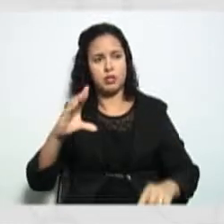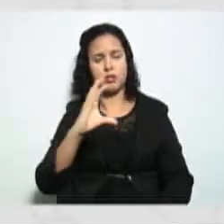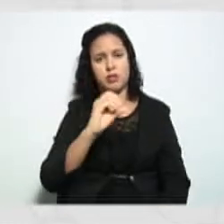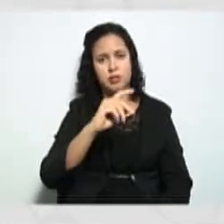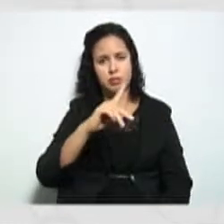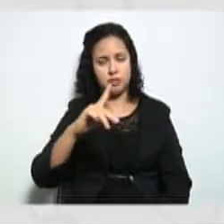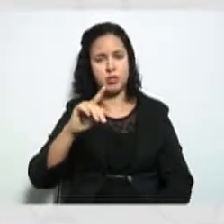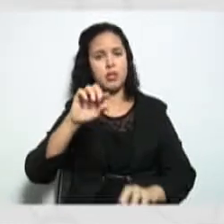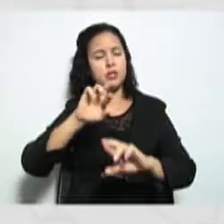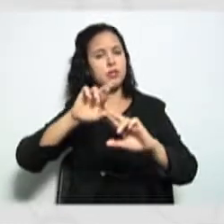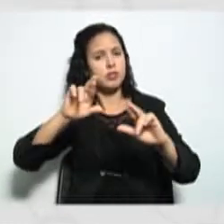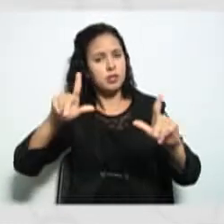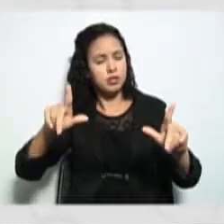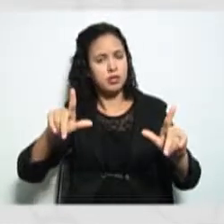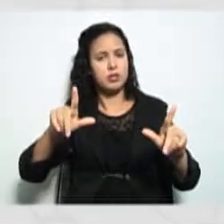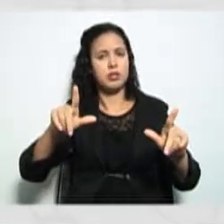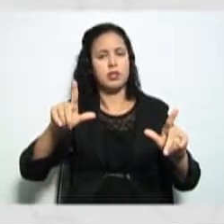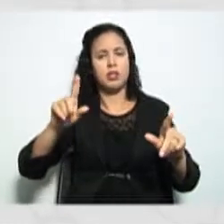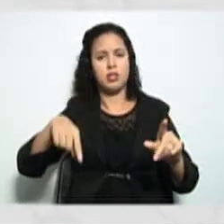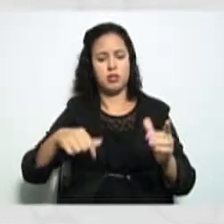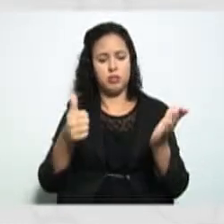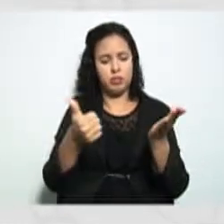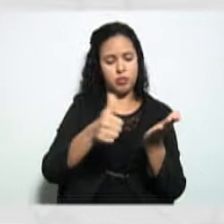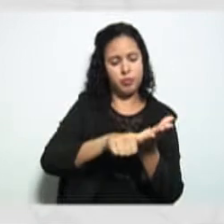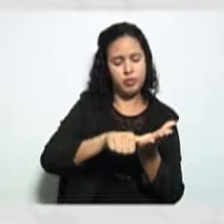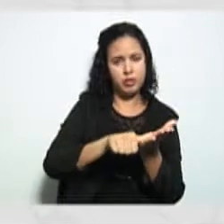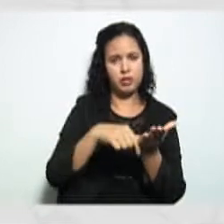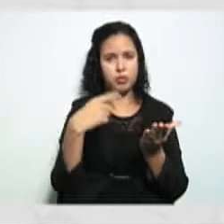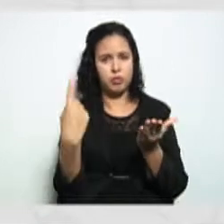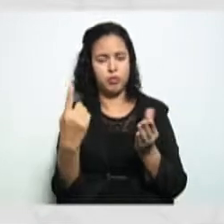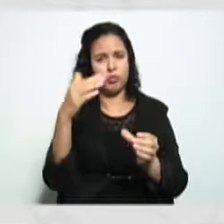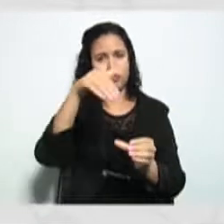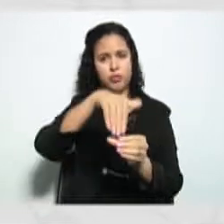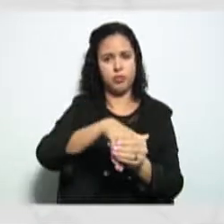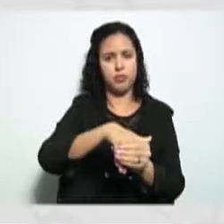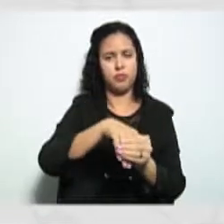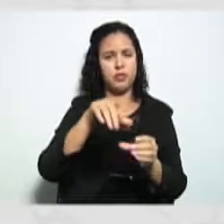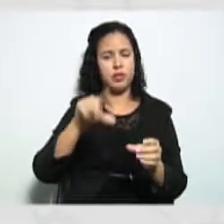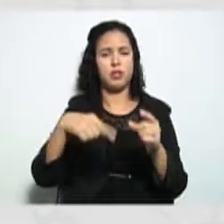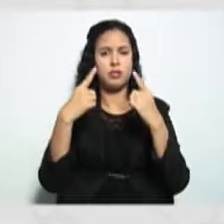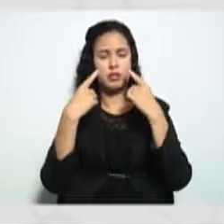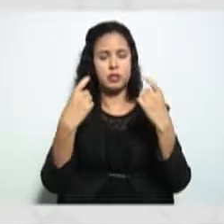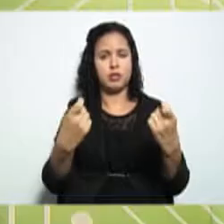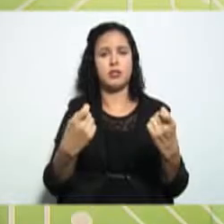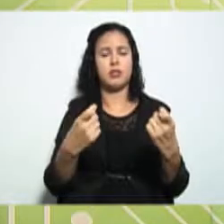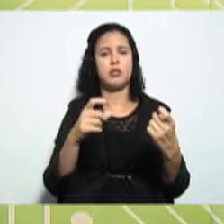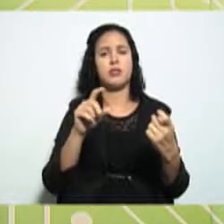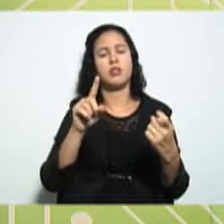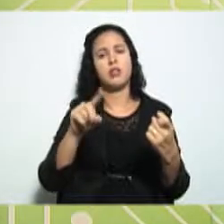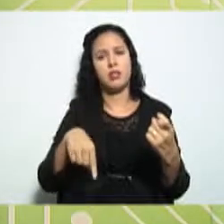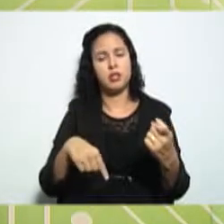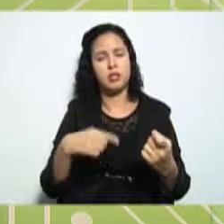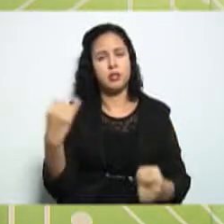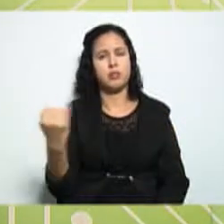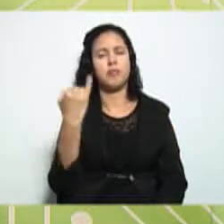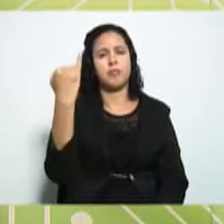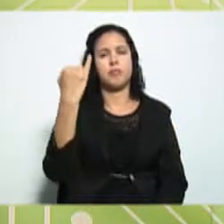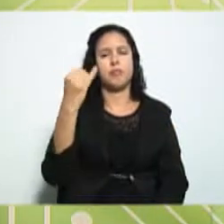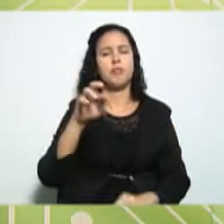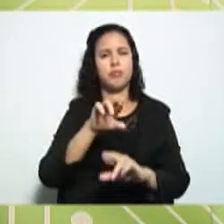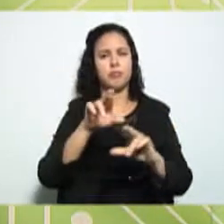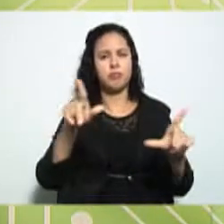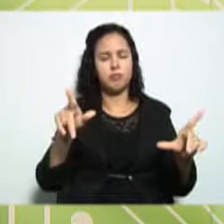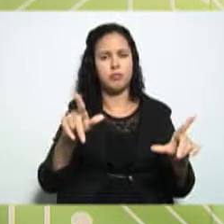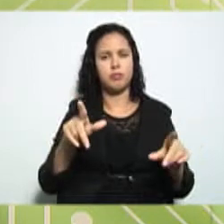igual a qualquer outro cooperado. Isso é muito interessante dentro desse sistema de gestão. É muito interessante mesmo, gente. Isso que o professor falou é a grande